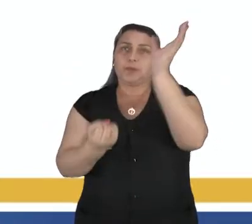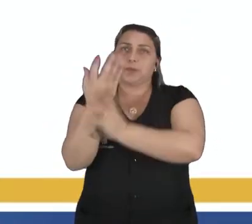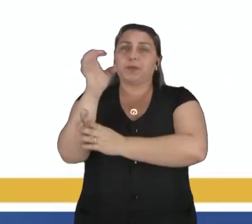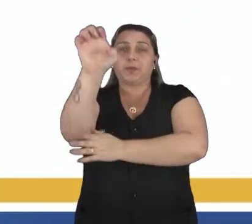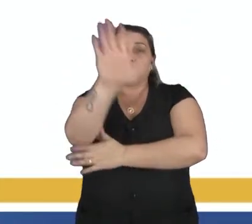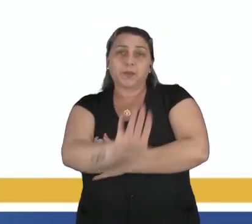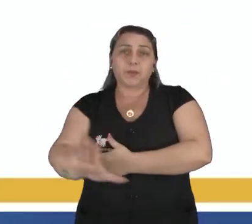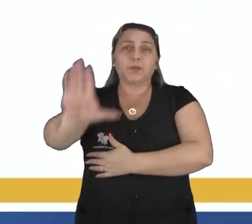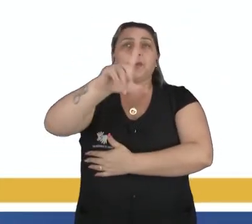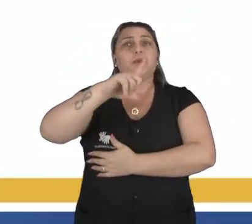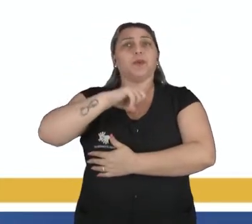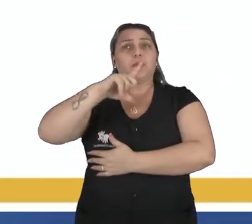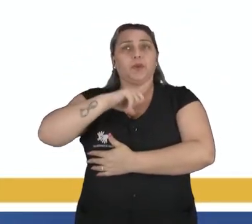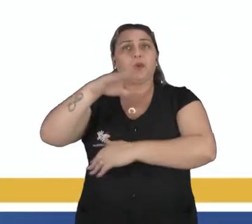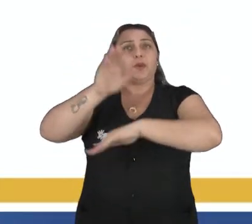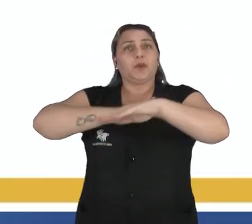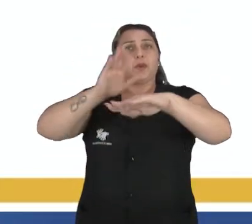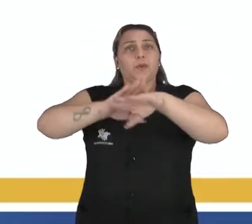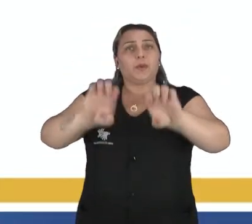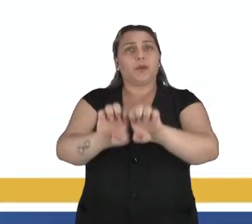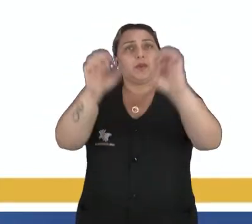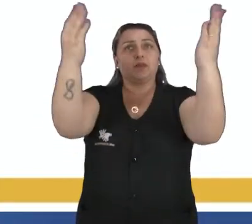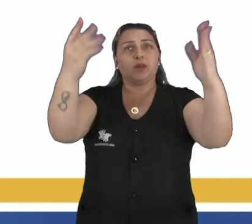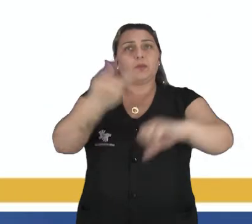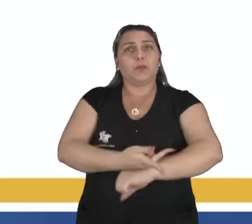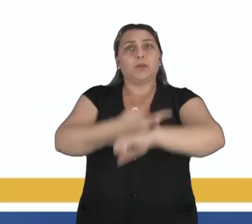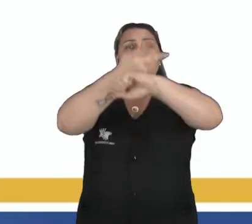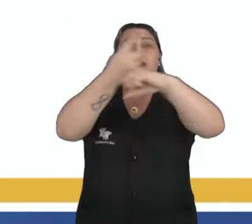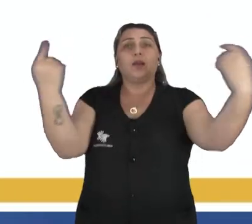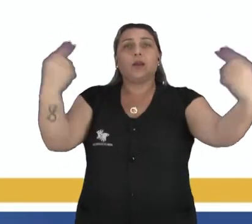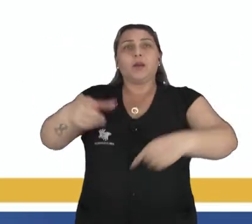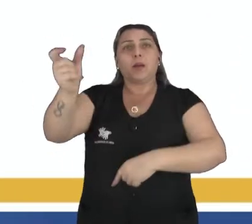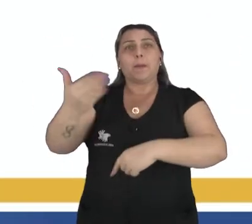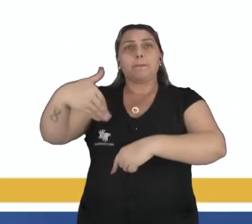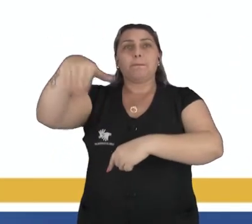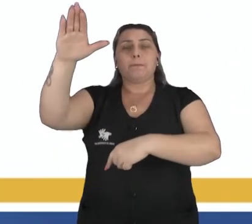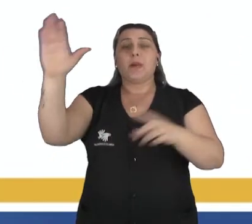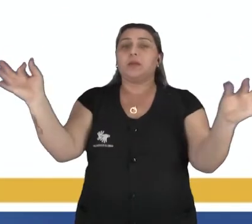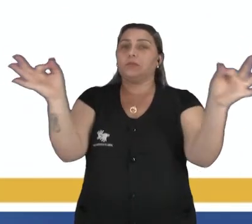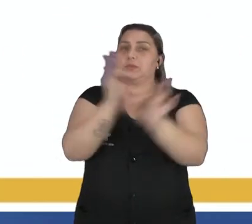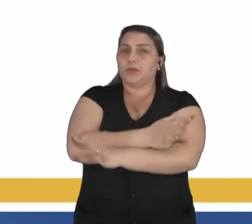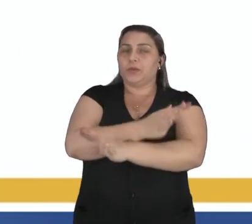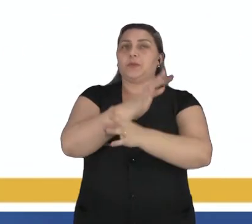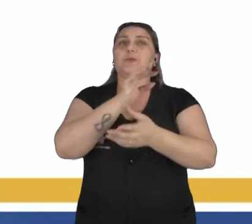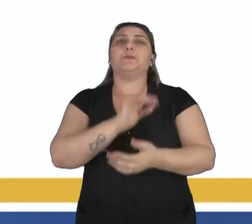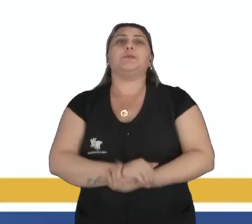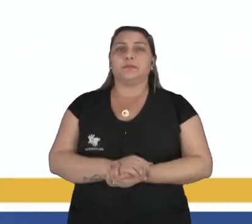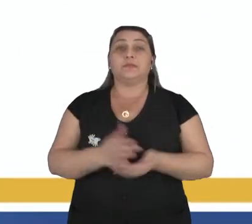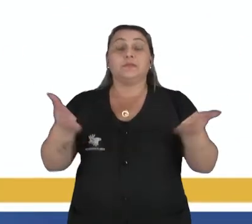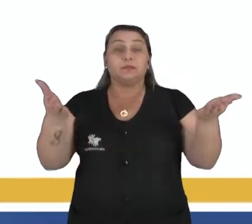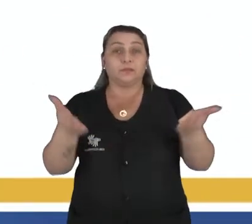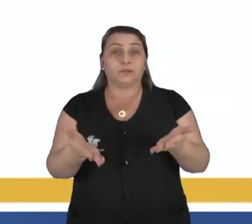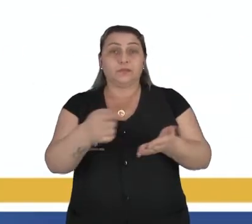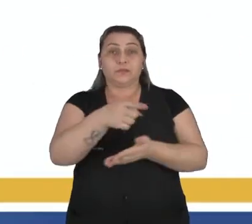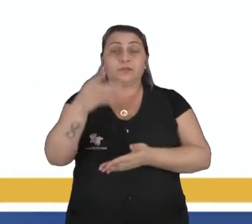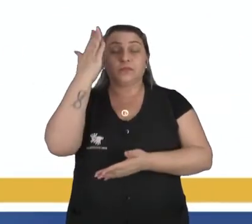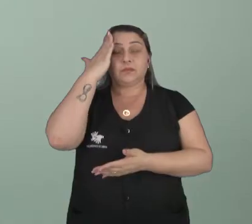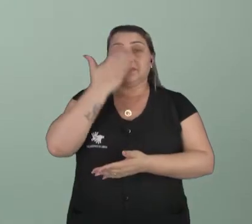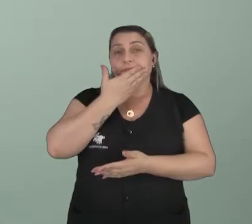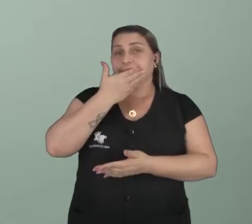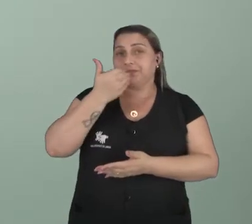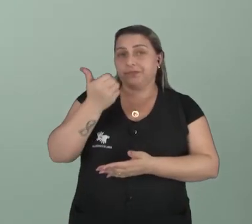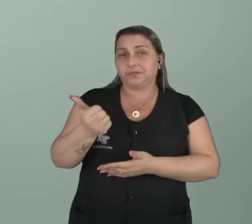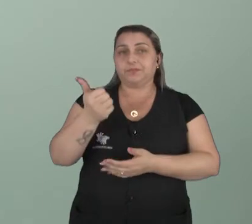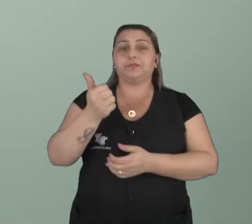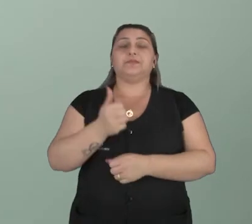toda a Europa tinham como atração eventos para premiar o competidor mais completo, né? Para vocês entenderem